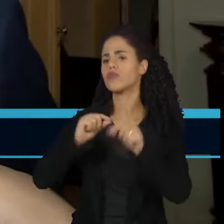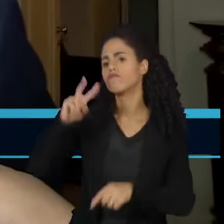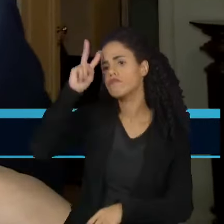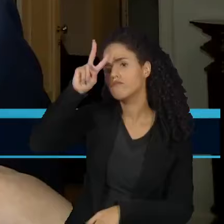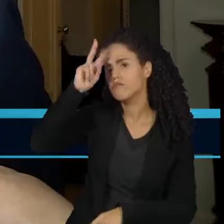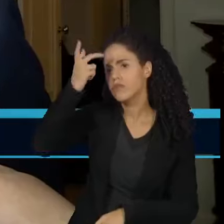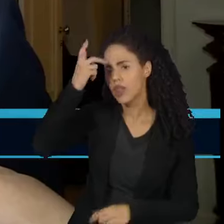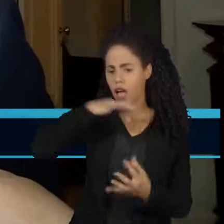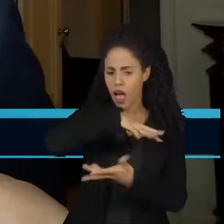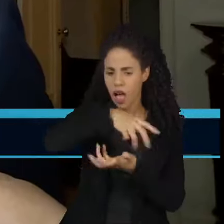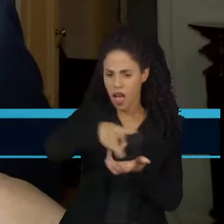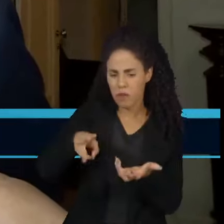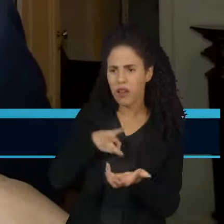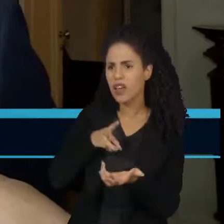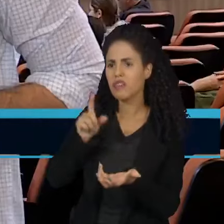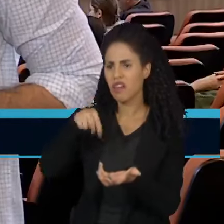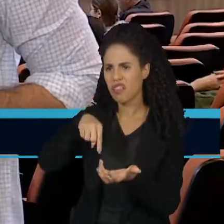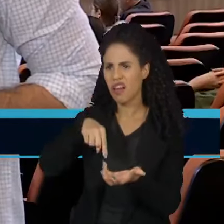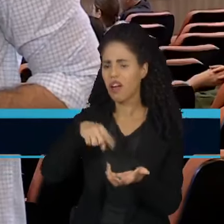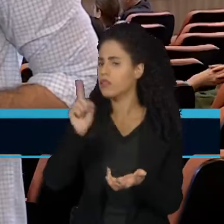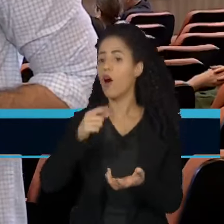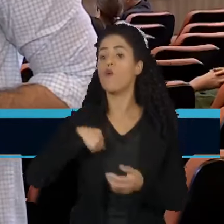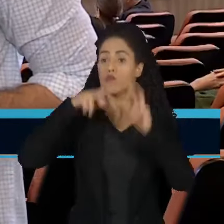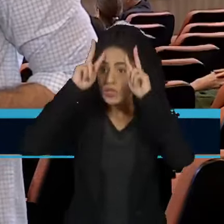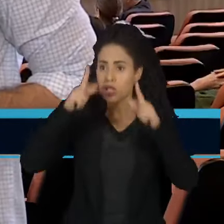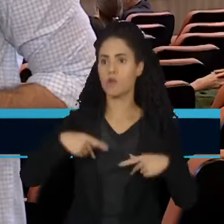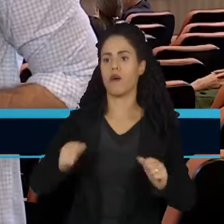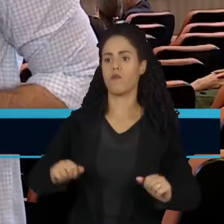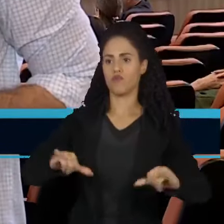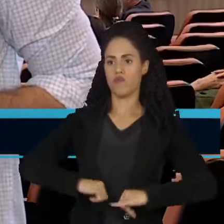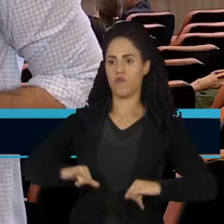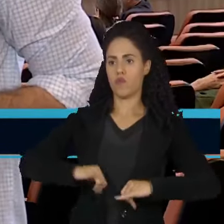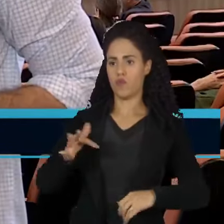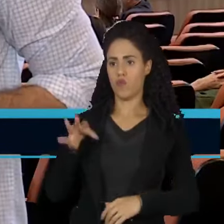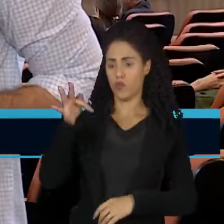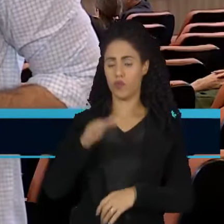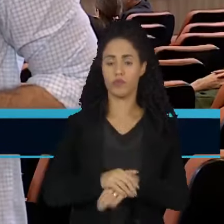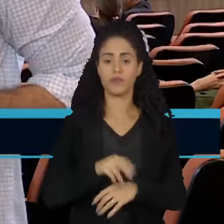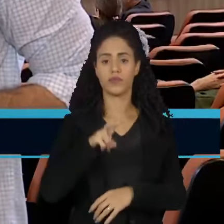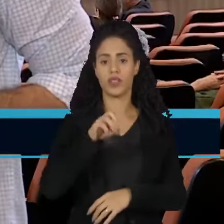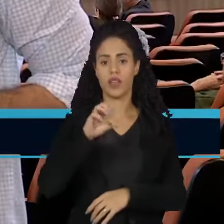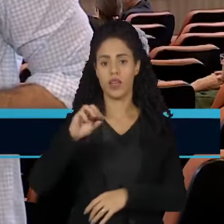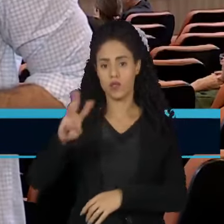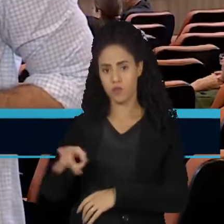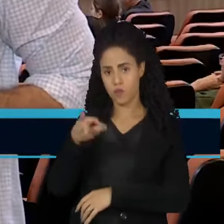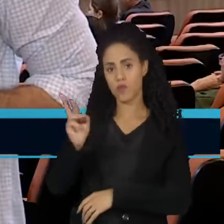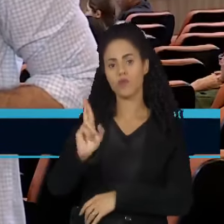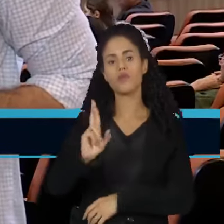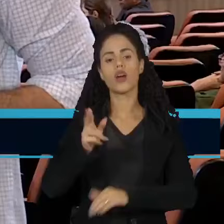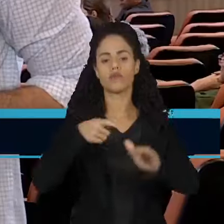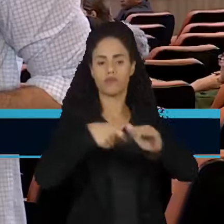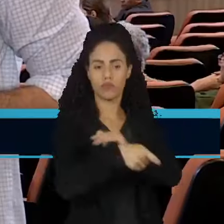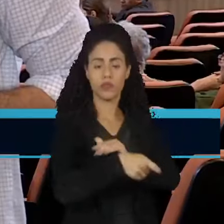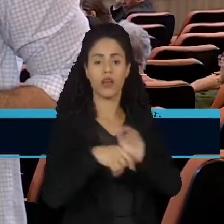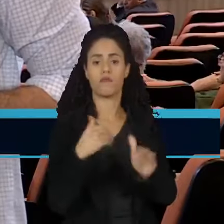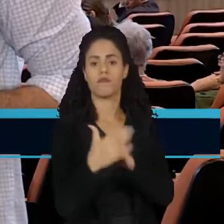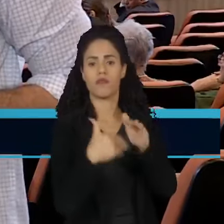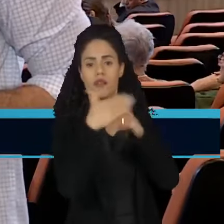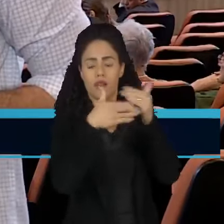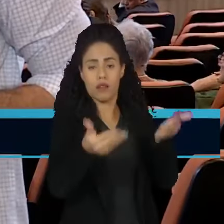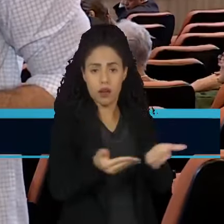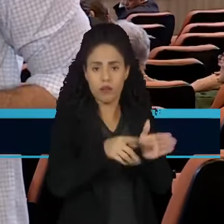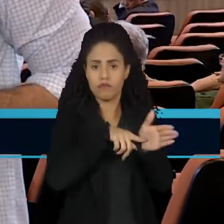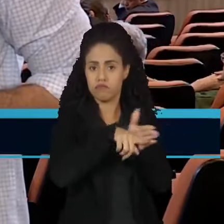não é o planeta, quem está em risco é a humanidade. O governo federal deve investir cerca de R$500 milhões para o desenvolvimento em infraestrutura